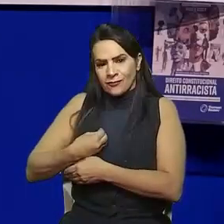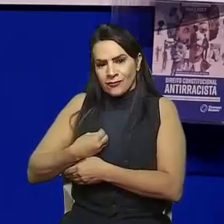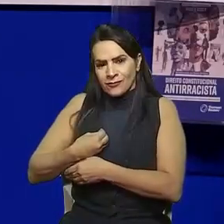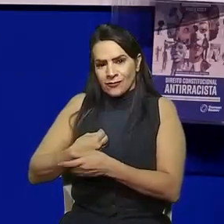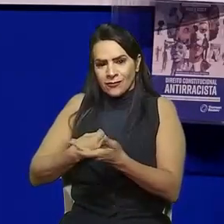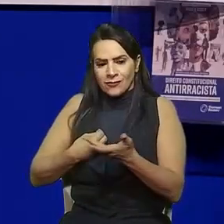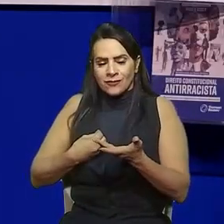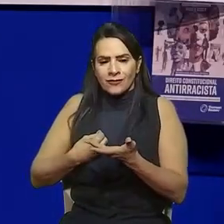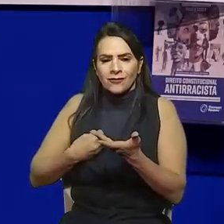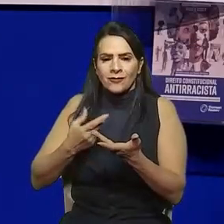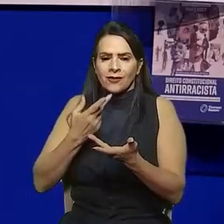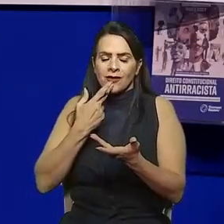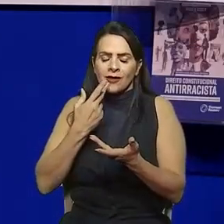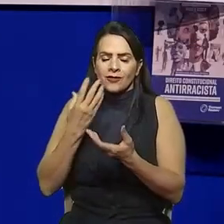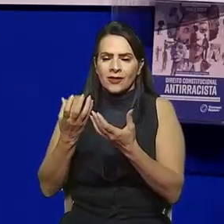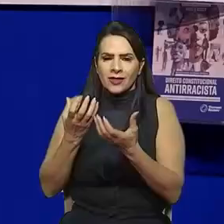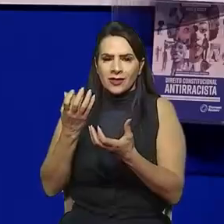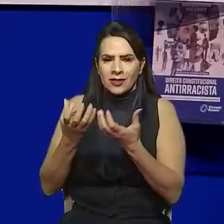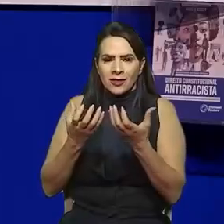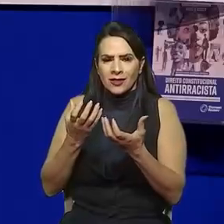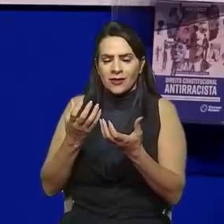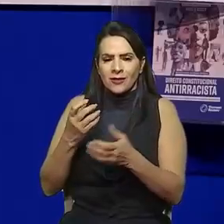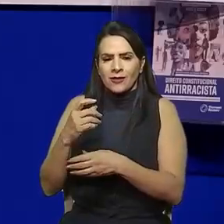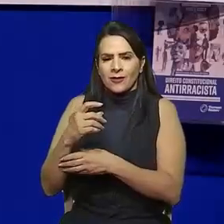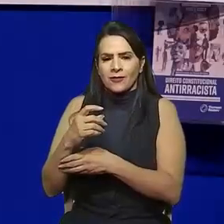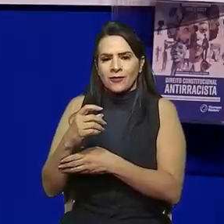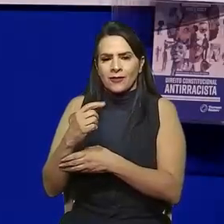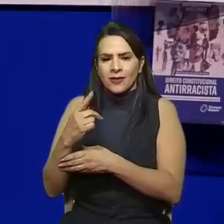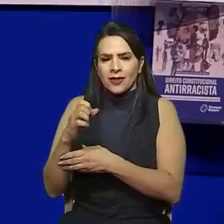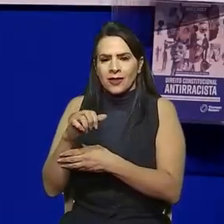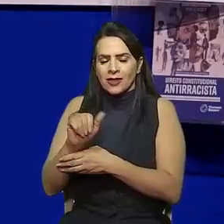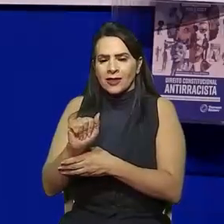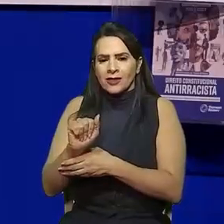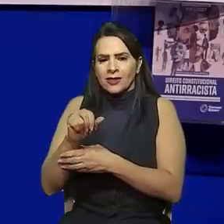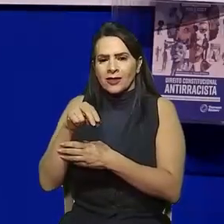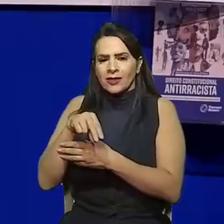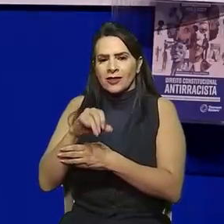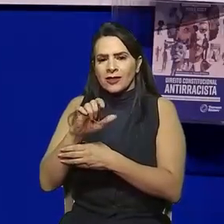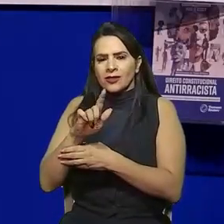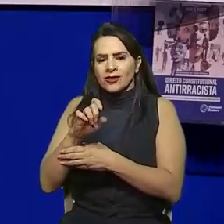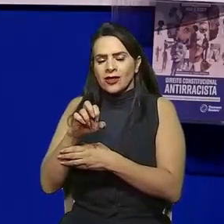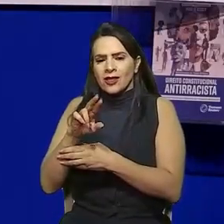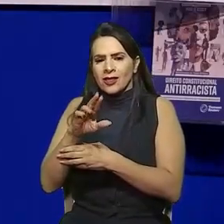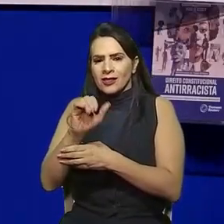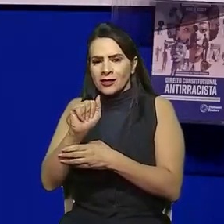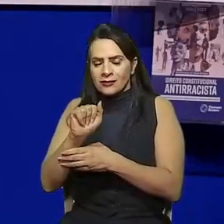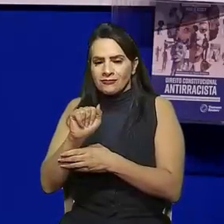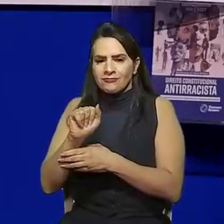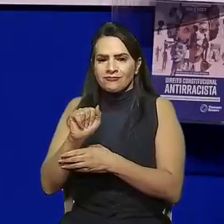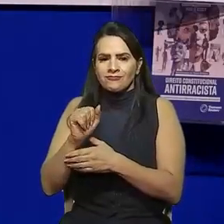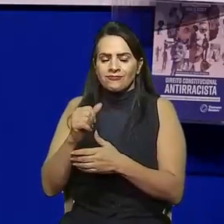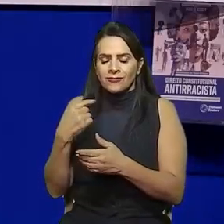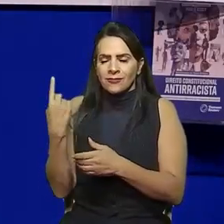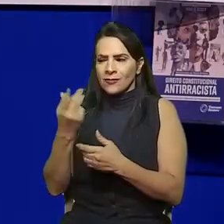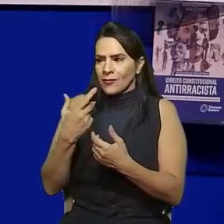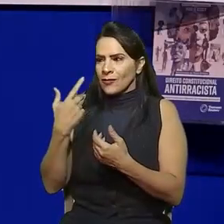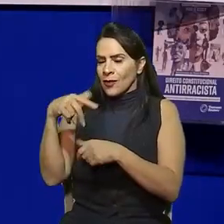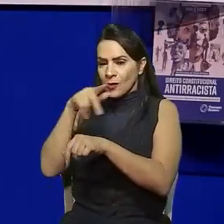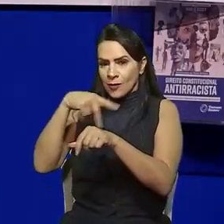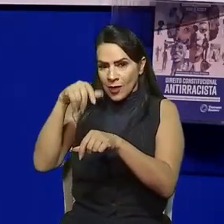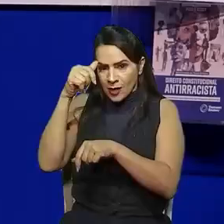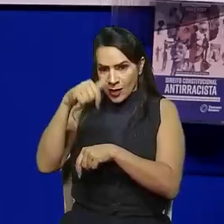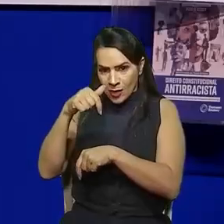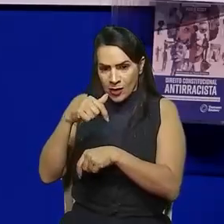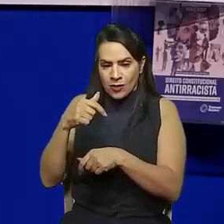queria o Benin, a Nigéria, e queria ir aos países que, como nós do